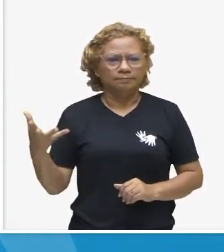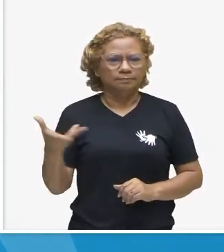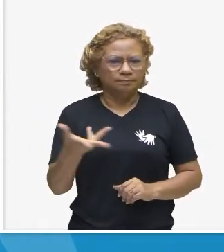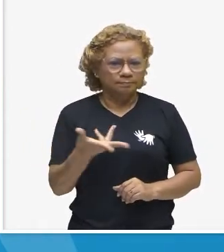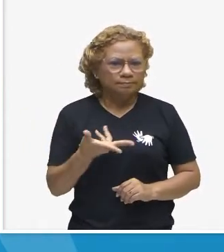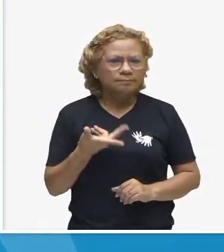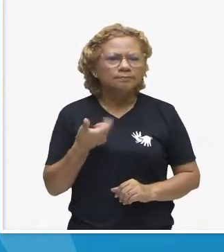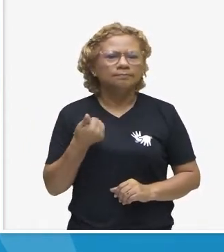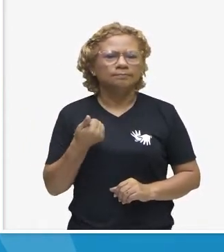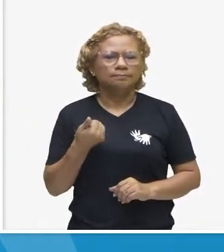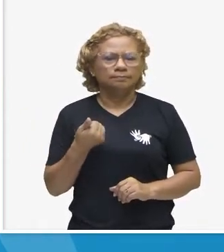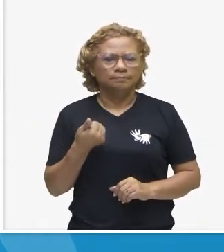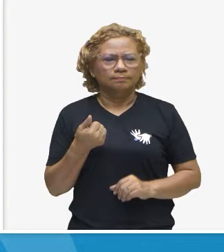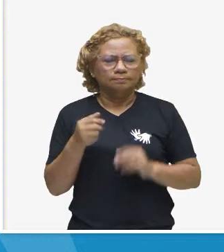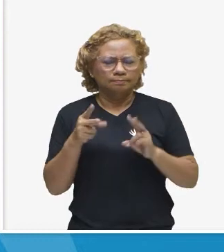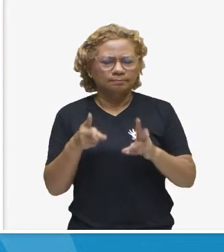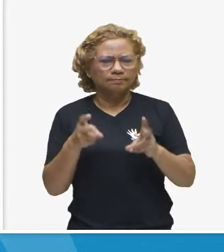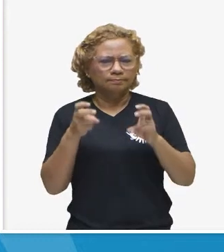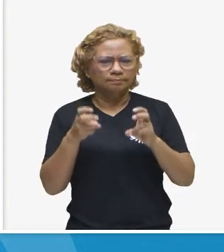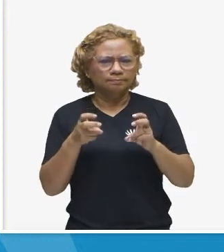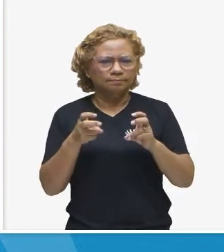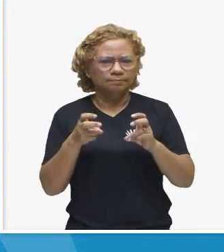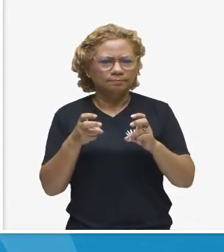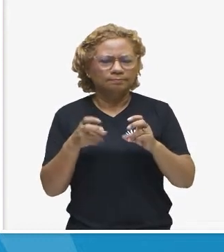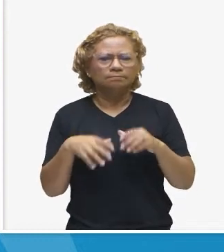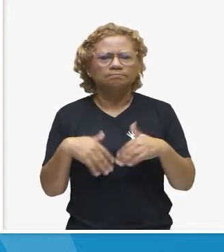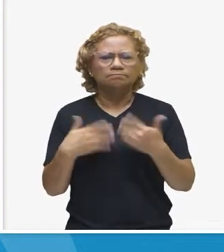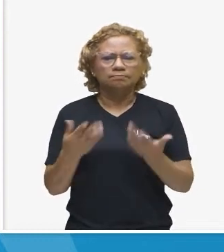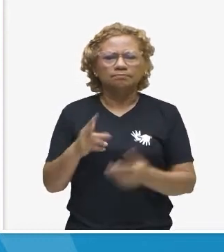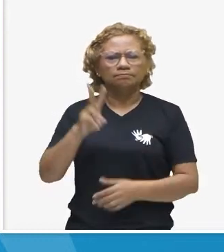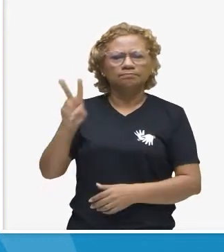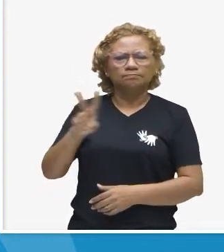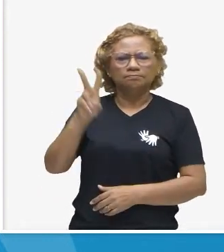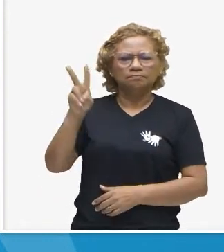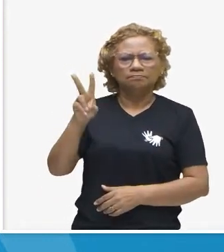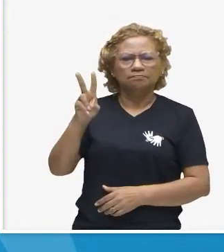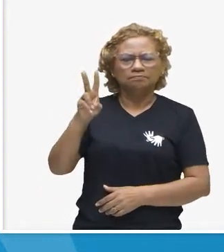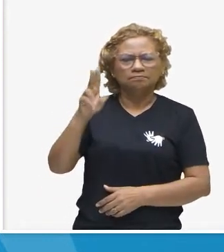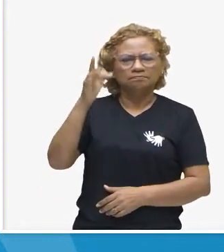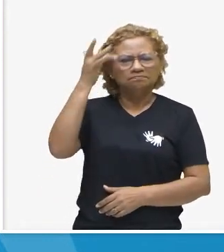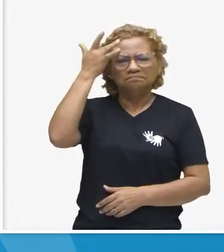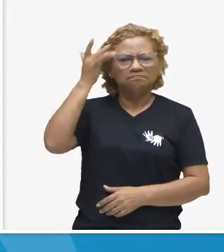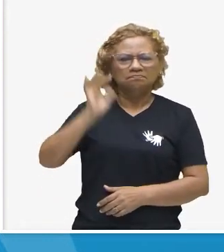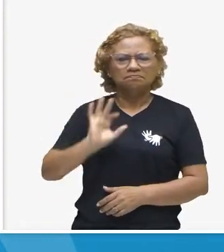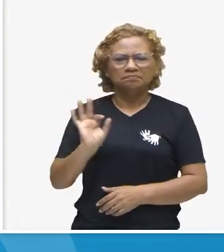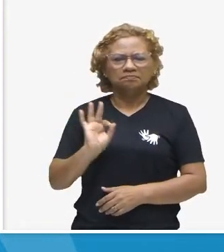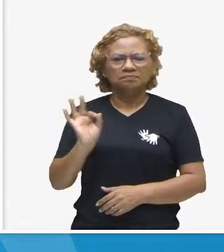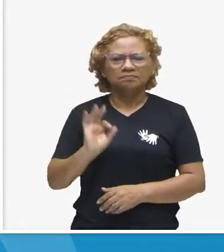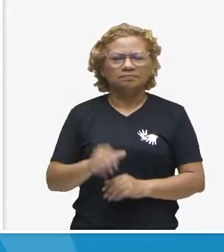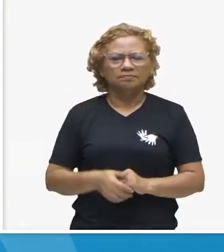Habilidade: determinar o valor de um ângulo desconhecido.